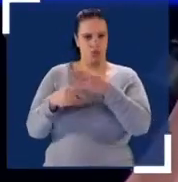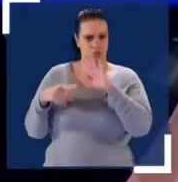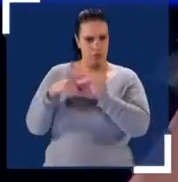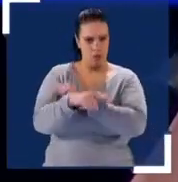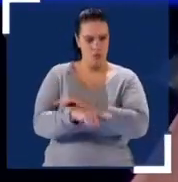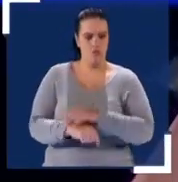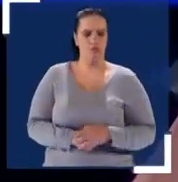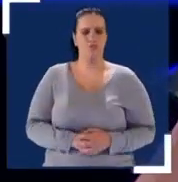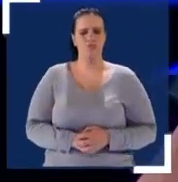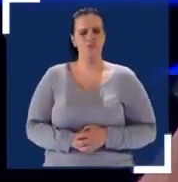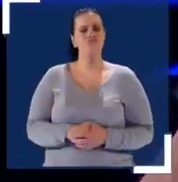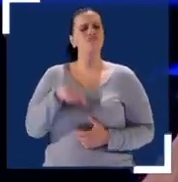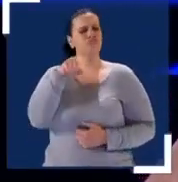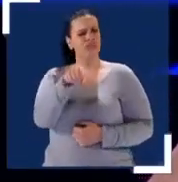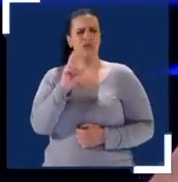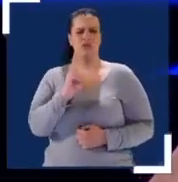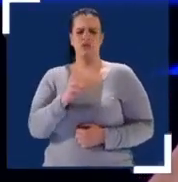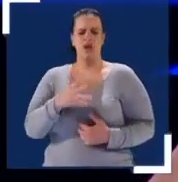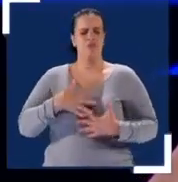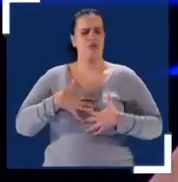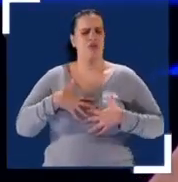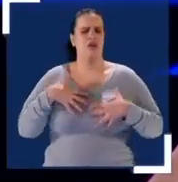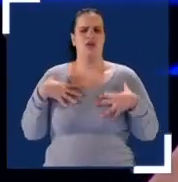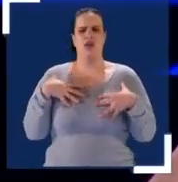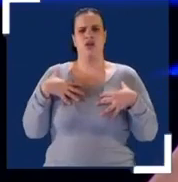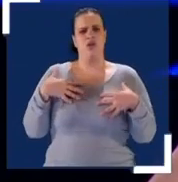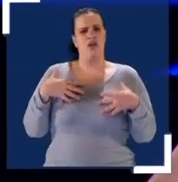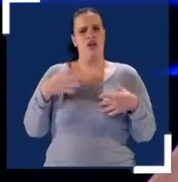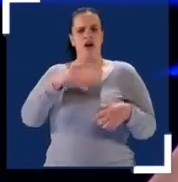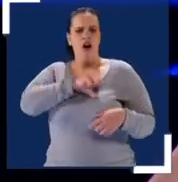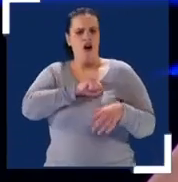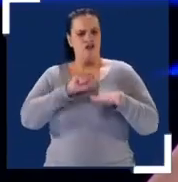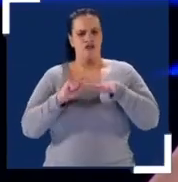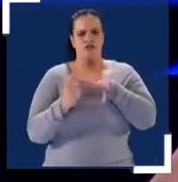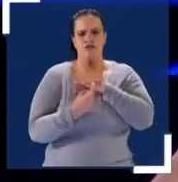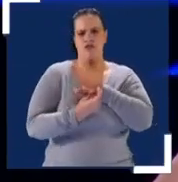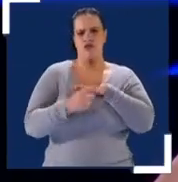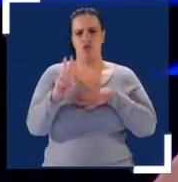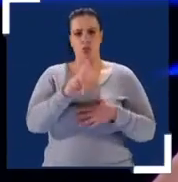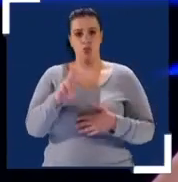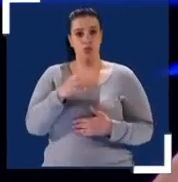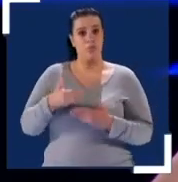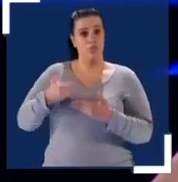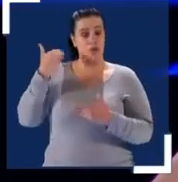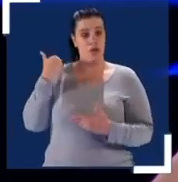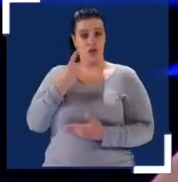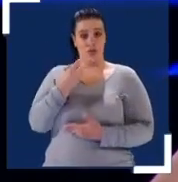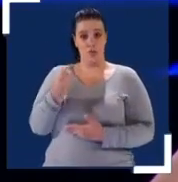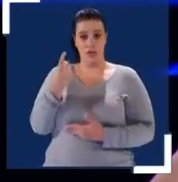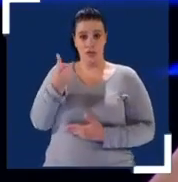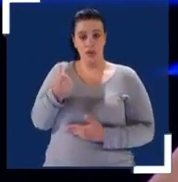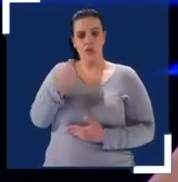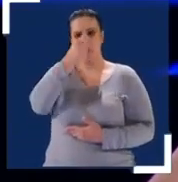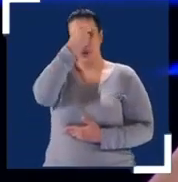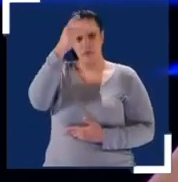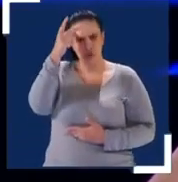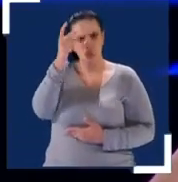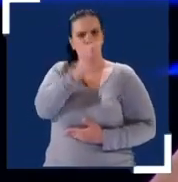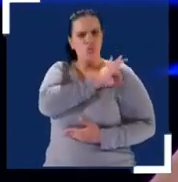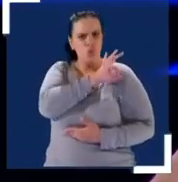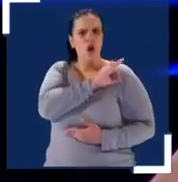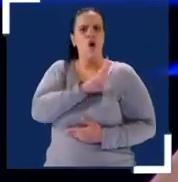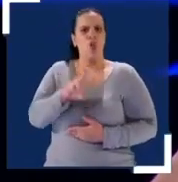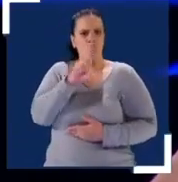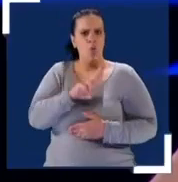sua pergunta. O senhor sempre foi um entusiasta de redes sociais, inclusive em 2016, quando foi candidato à prefeitura, usou muito as redes